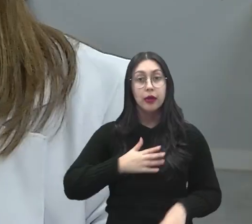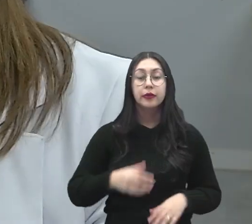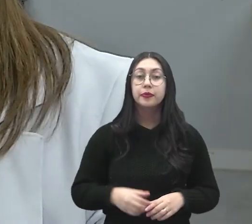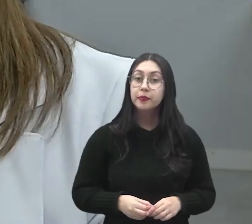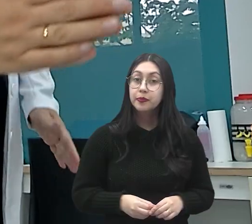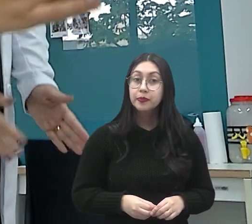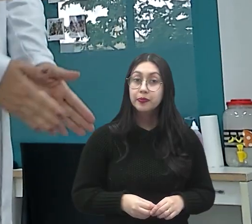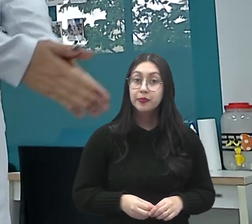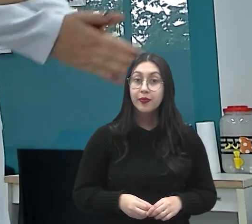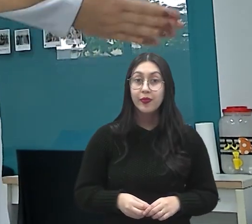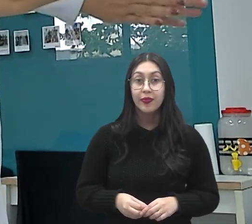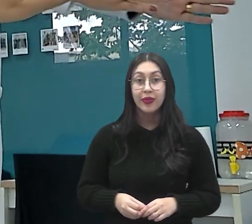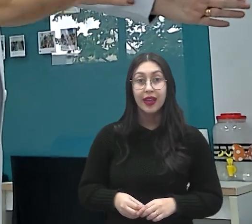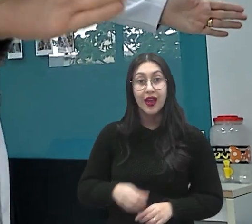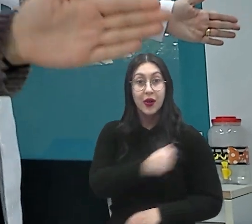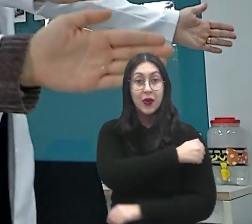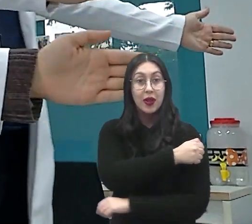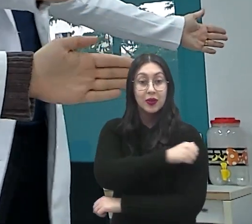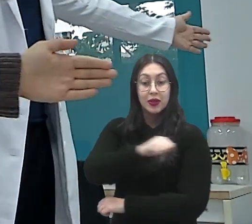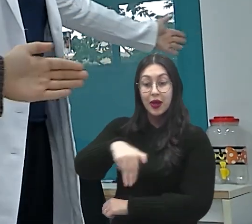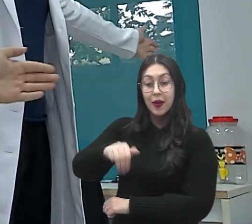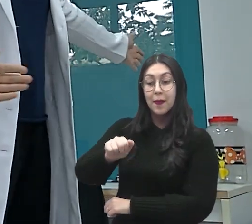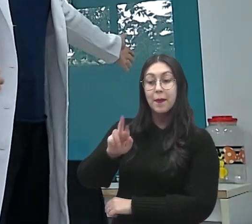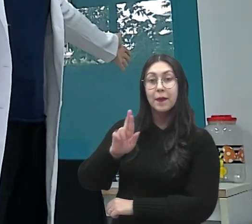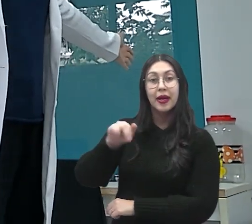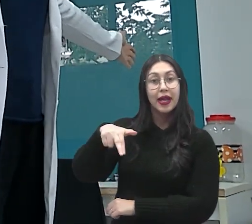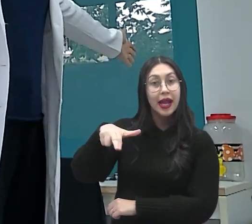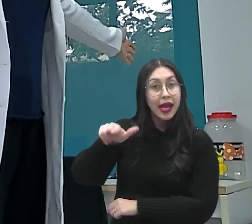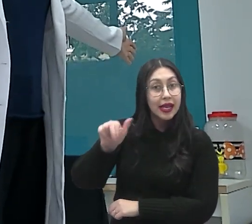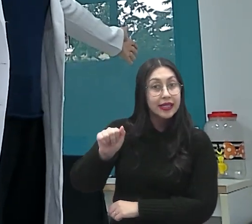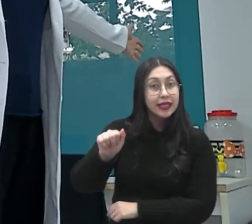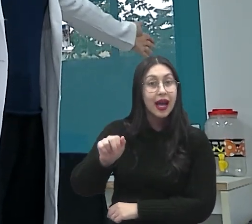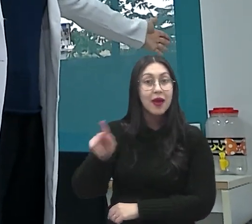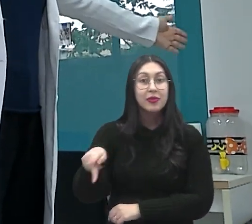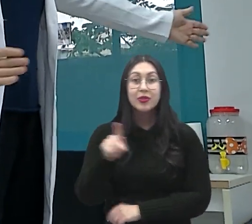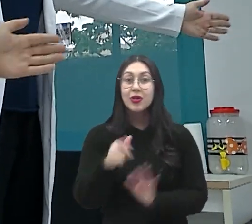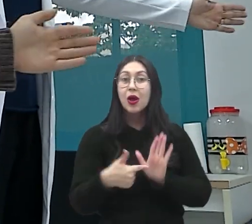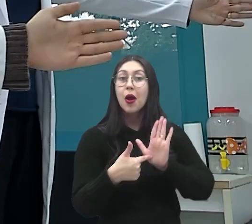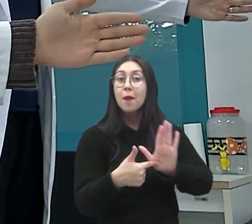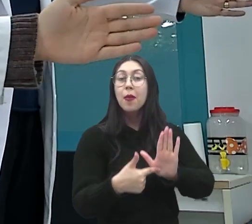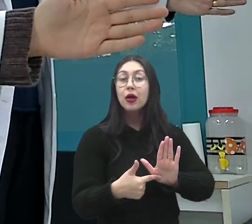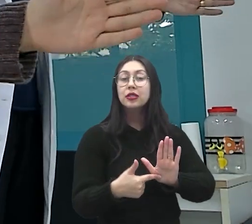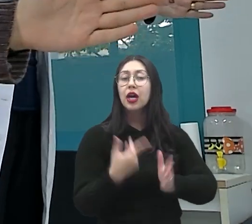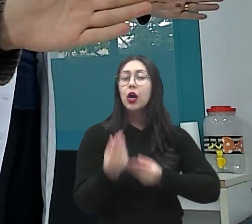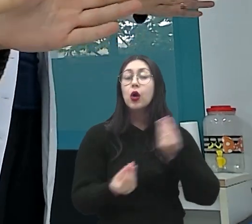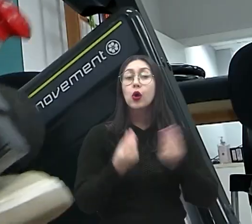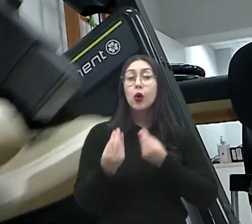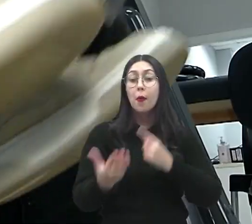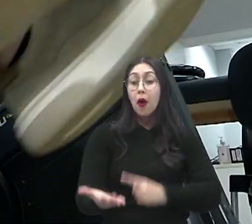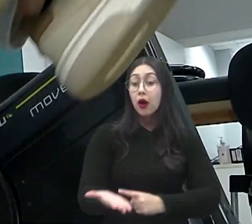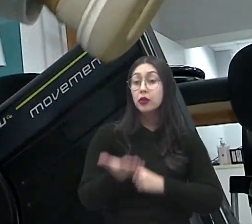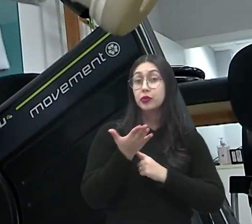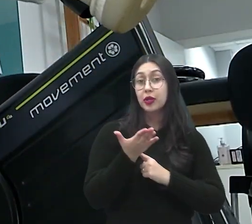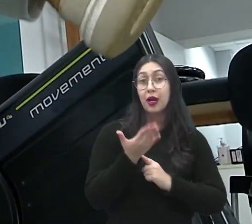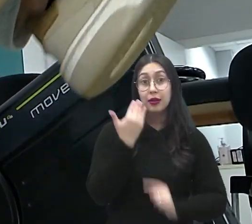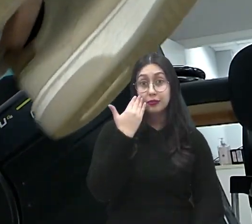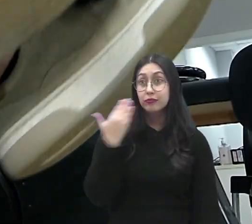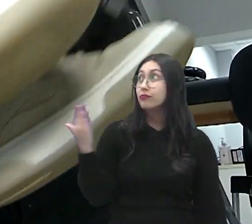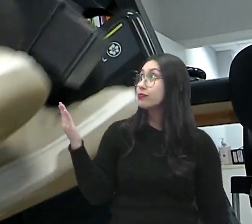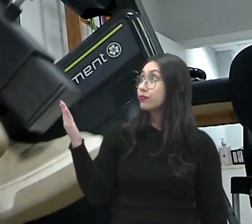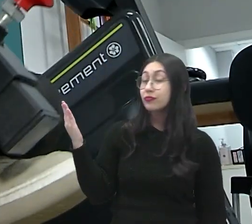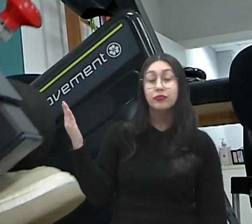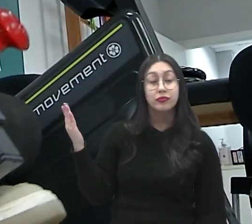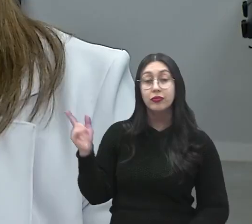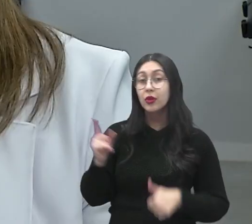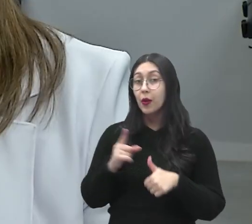quanto adulto. Com o apoio da aluna Marina, a professora Maísa demonstra alguns exercícios importantes para um paciente